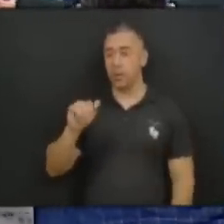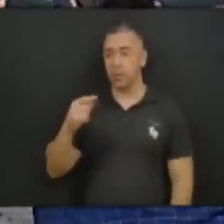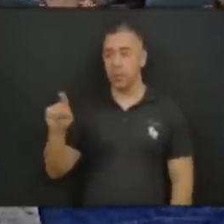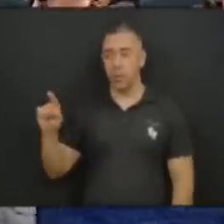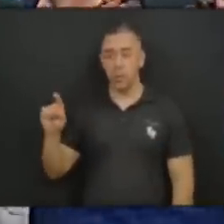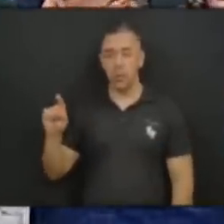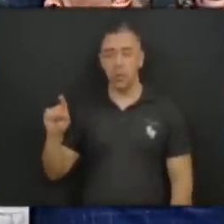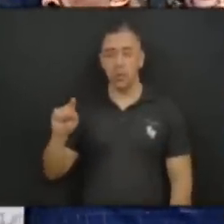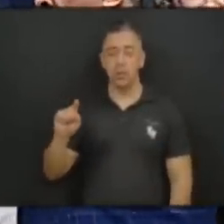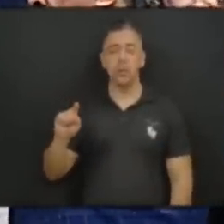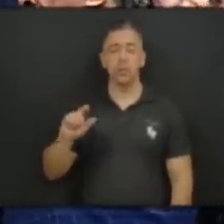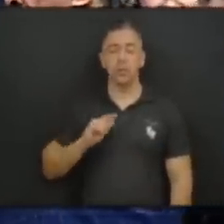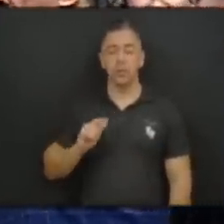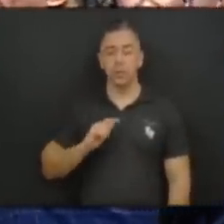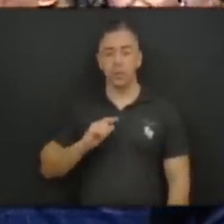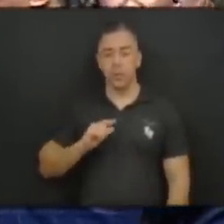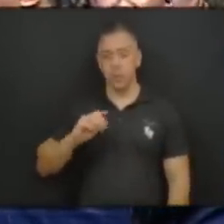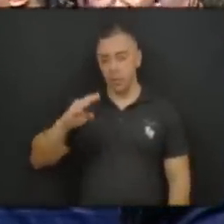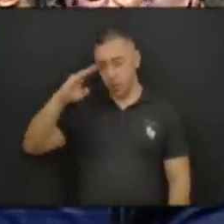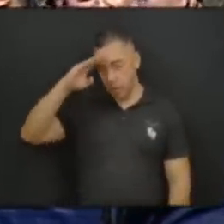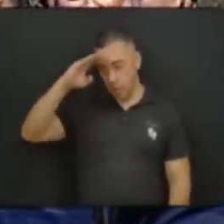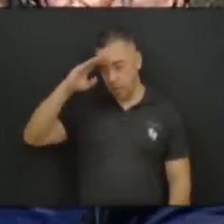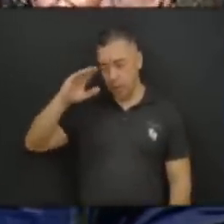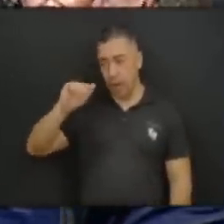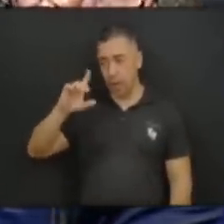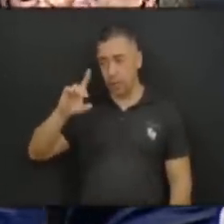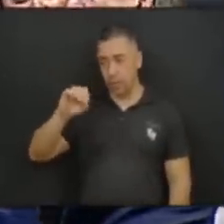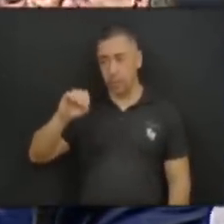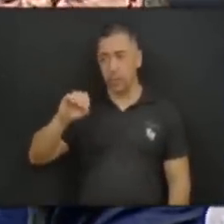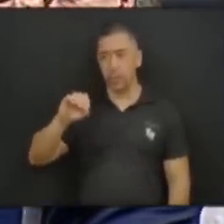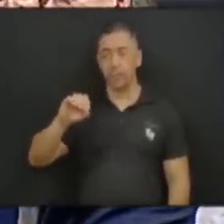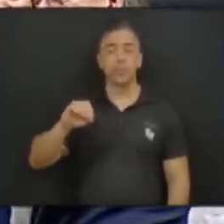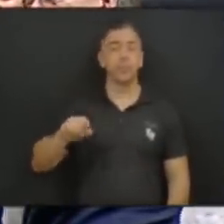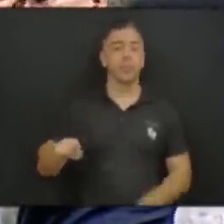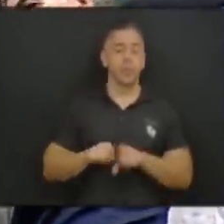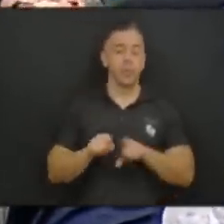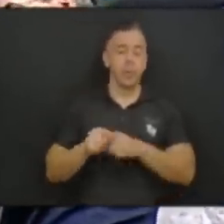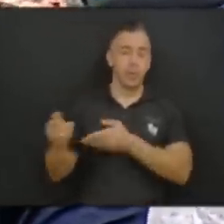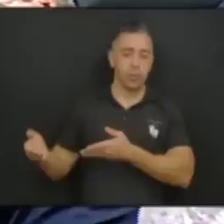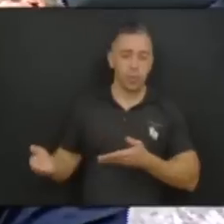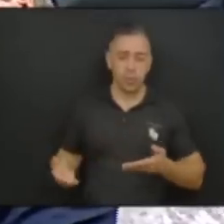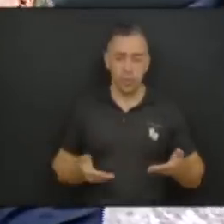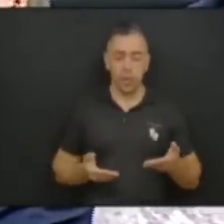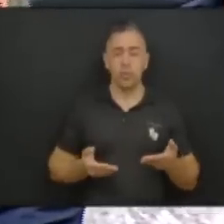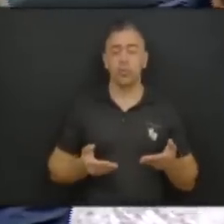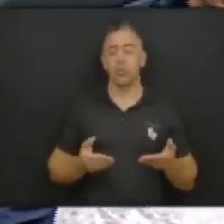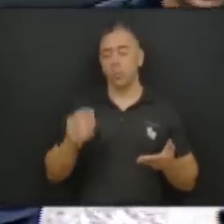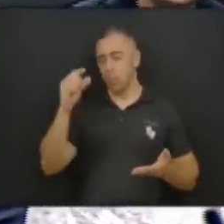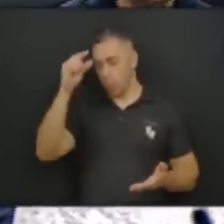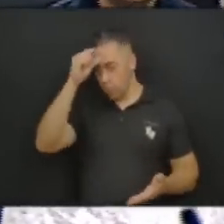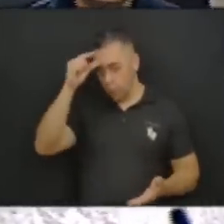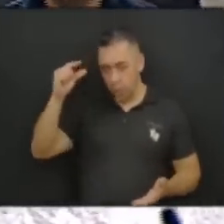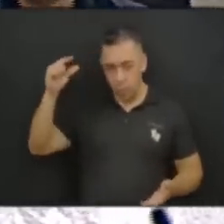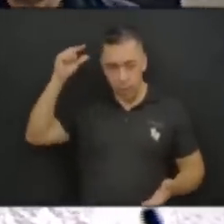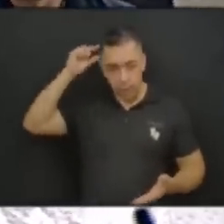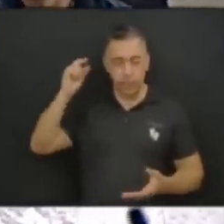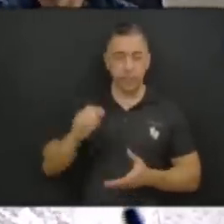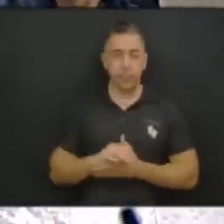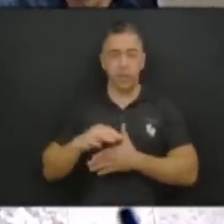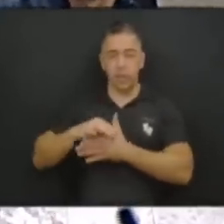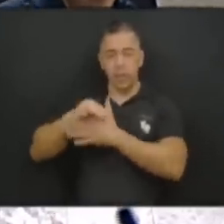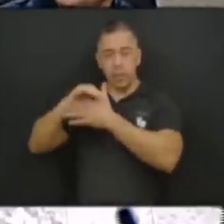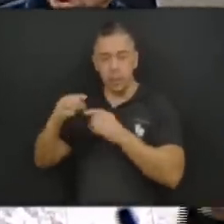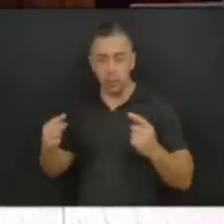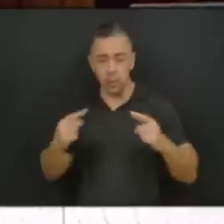cabo bellan anjos e por solicitação do deputado Coronel lhe sejam bem-vindos na liderança da